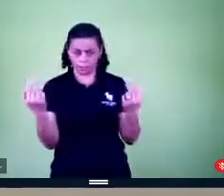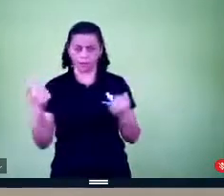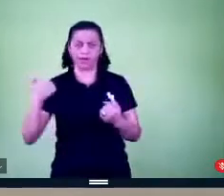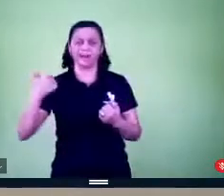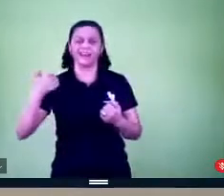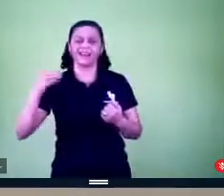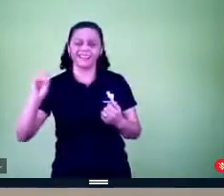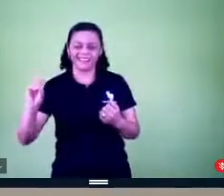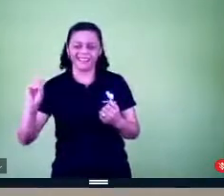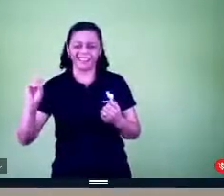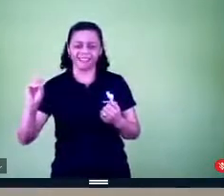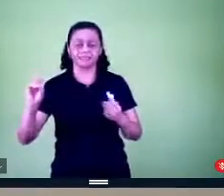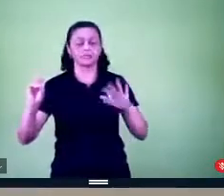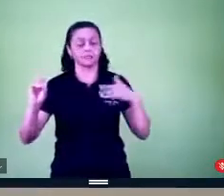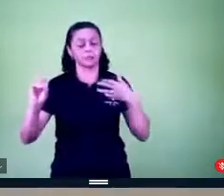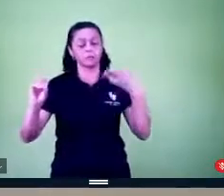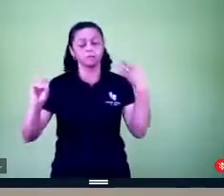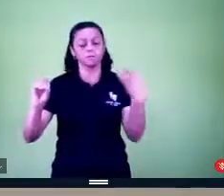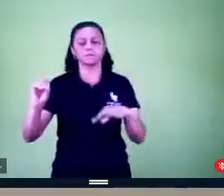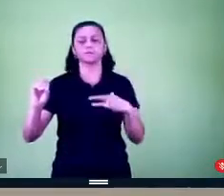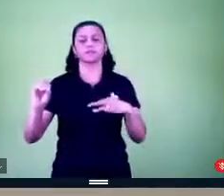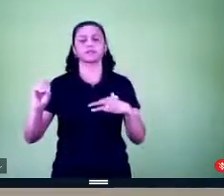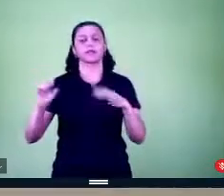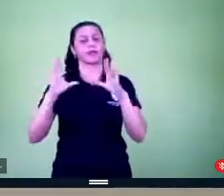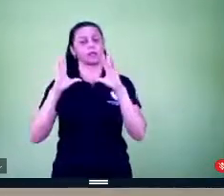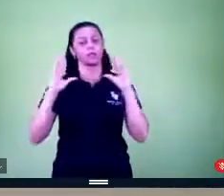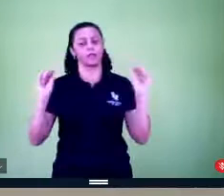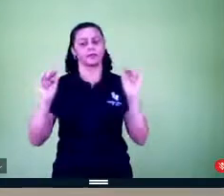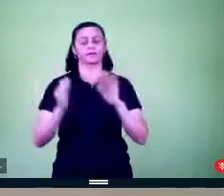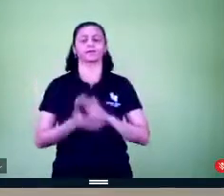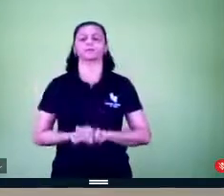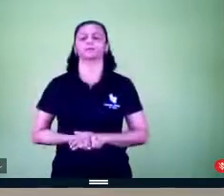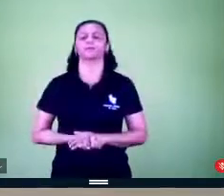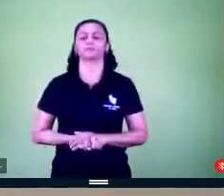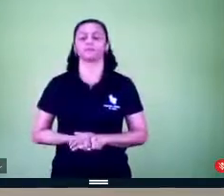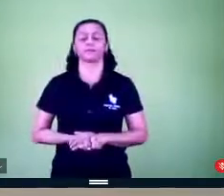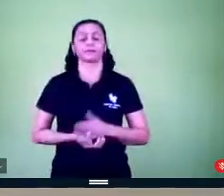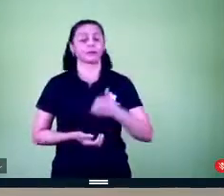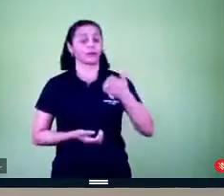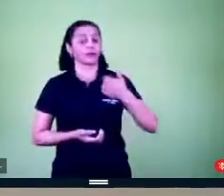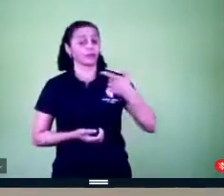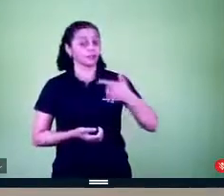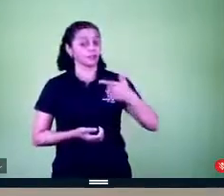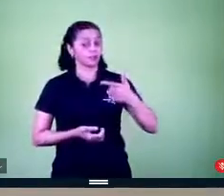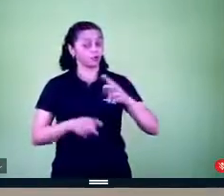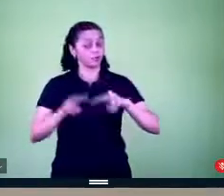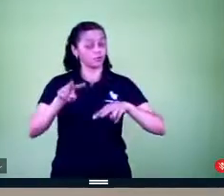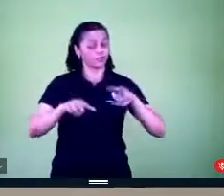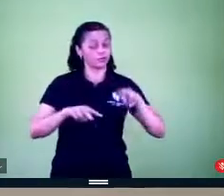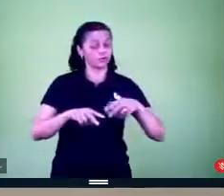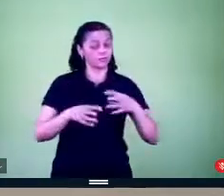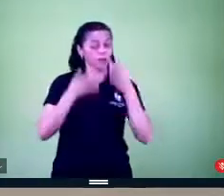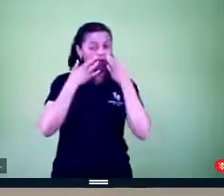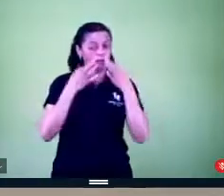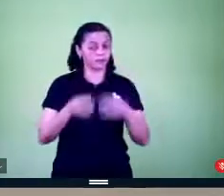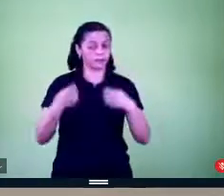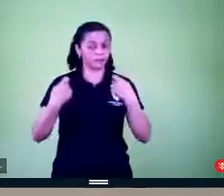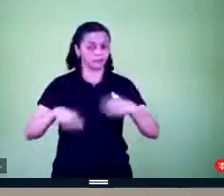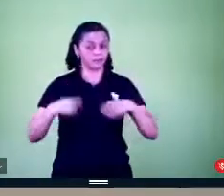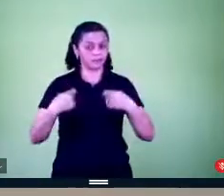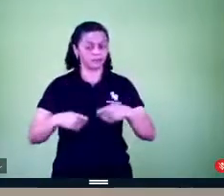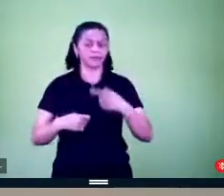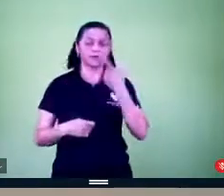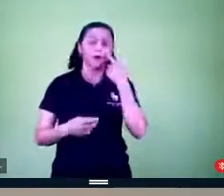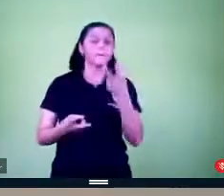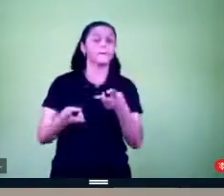está tudo tranquilo, né? A segunda análise que a gente tem que prestar atenção aqui é, percebam, passou 8 amperes no resistor de